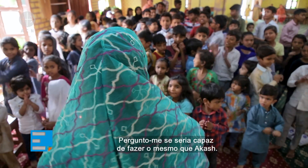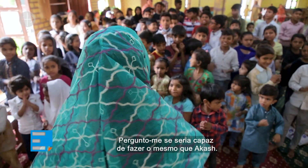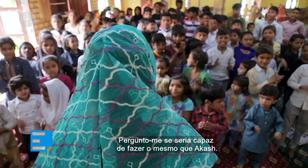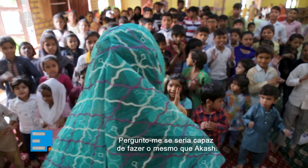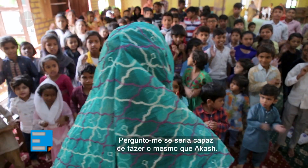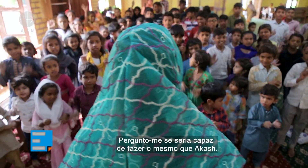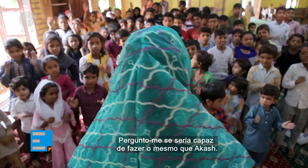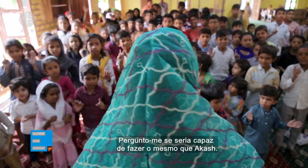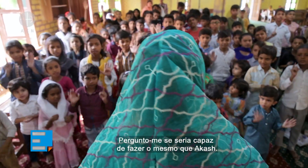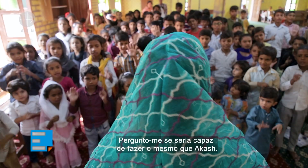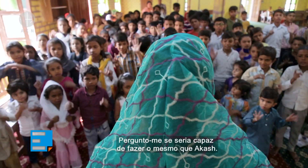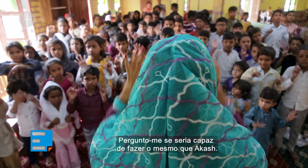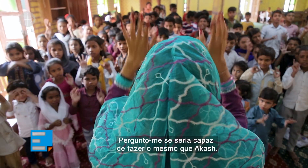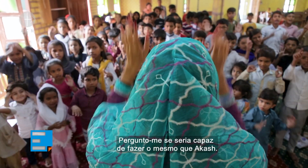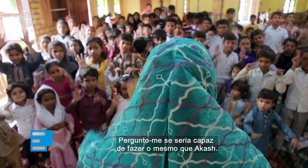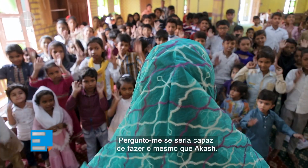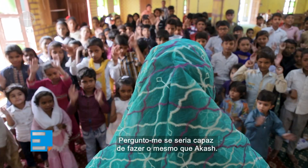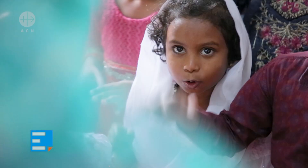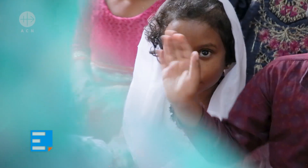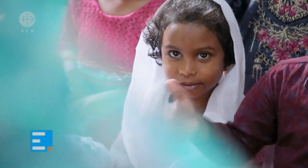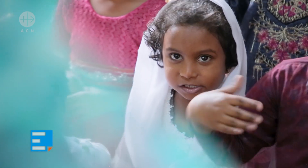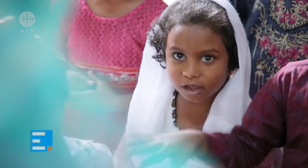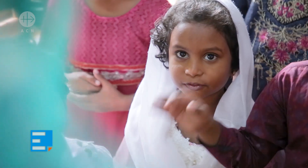I wonder if I could do the same as Akash.